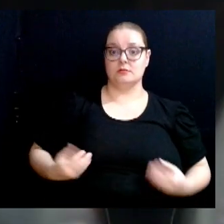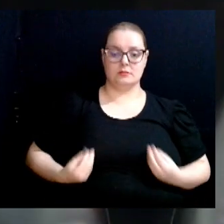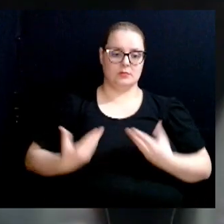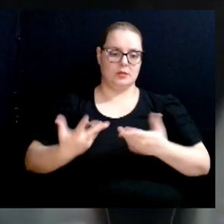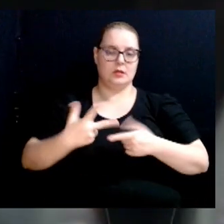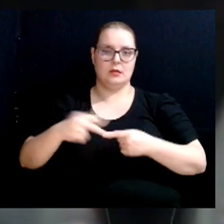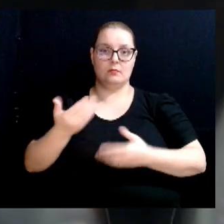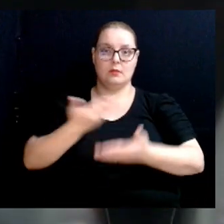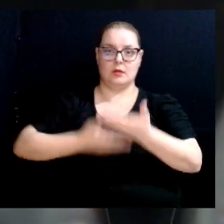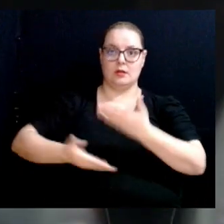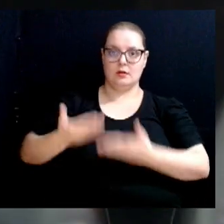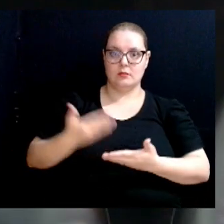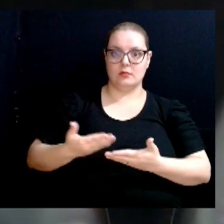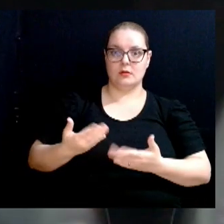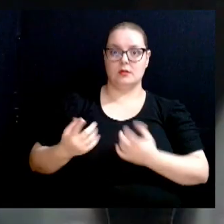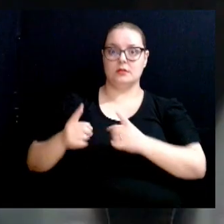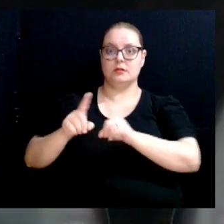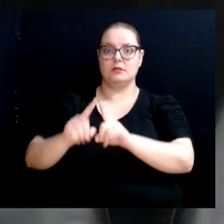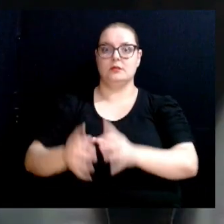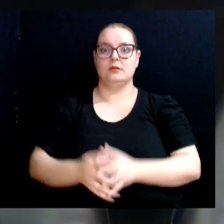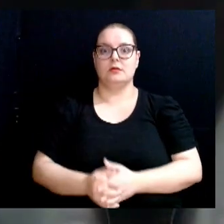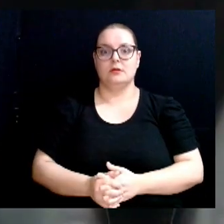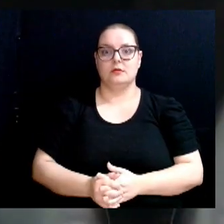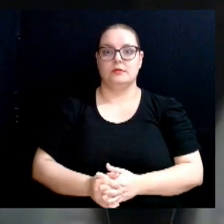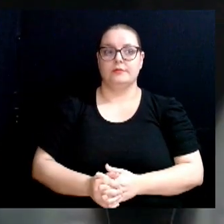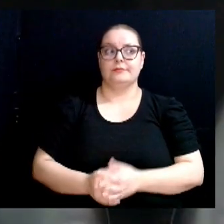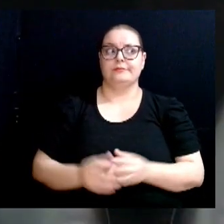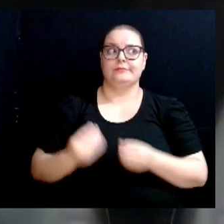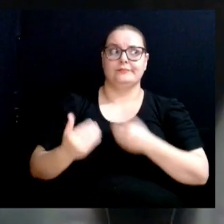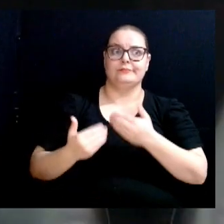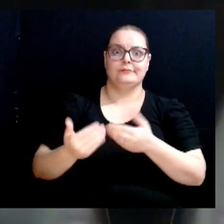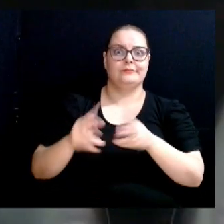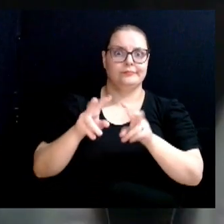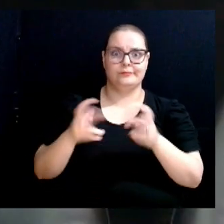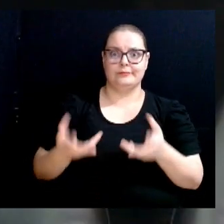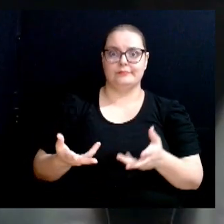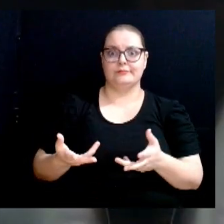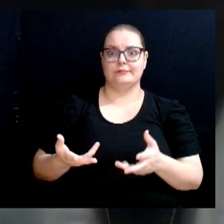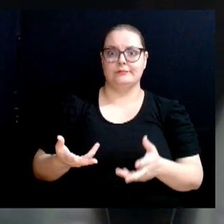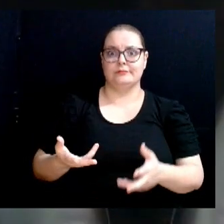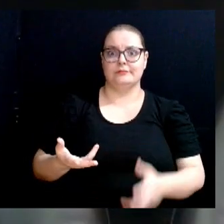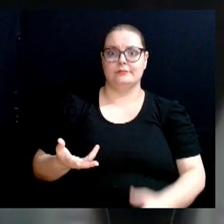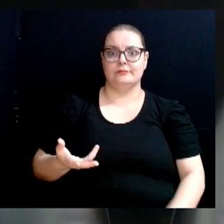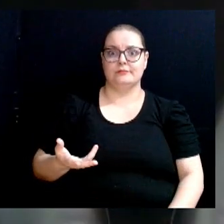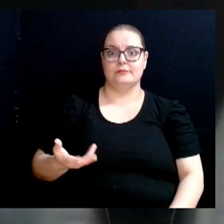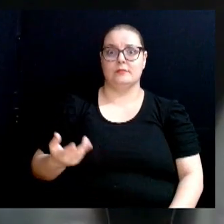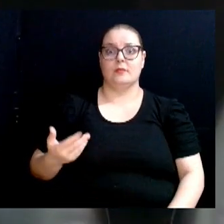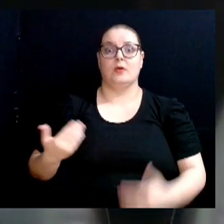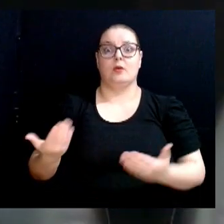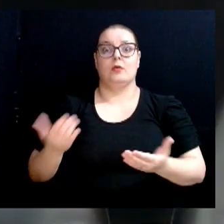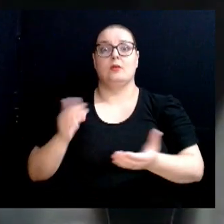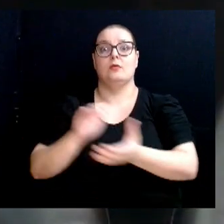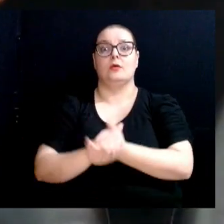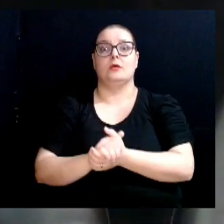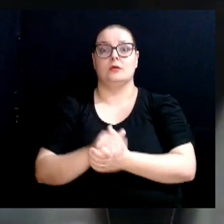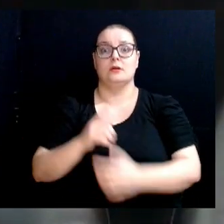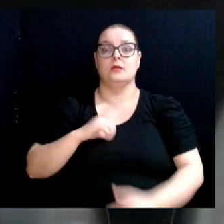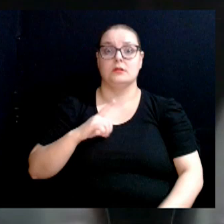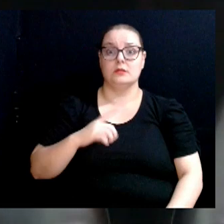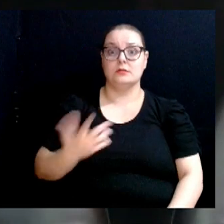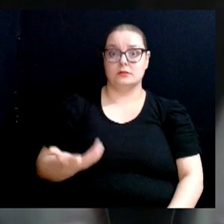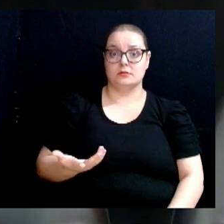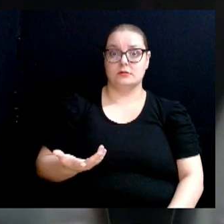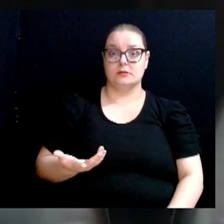minha parceria, onde é que eu vou levar esse assunto? Uhum. Sim, até então, porque... assim, que casamento nós estamos tendo, né, e aí é um